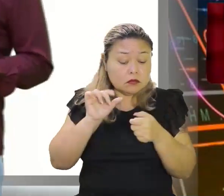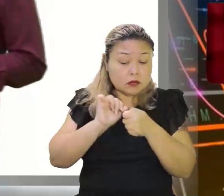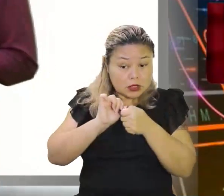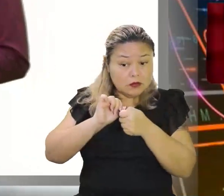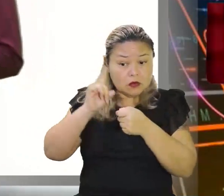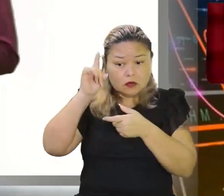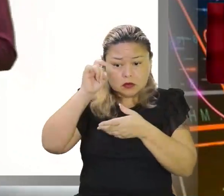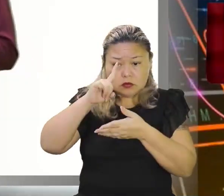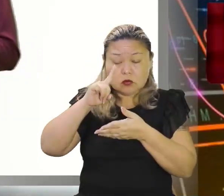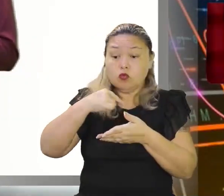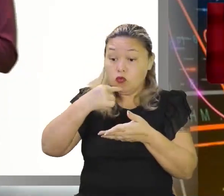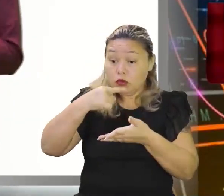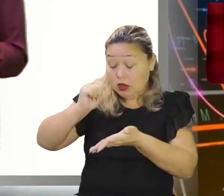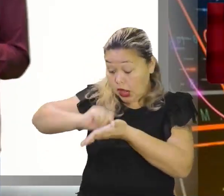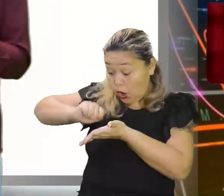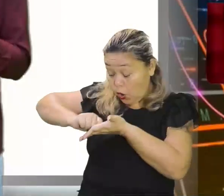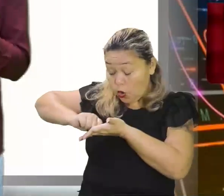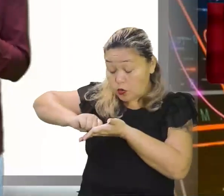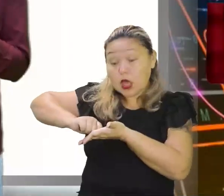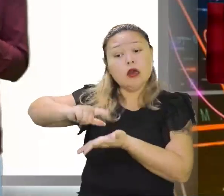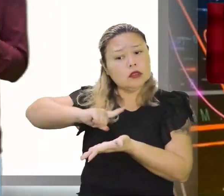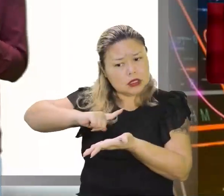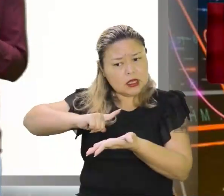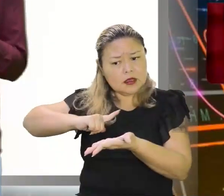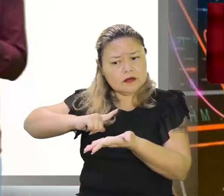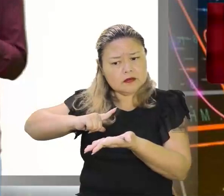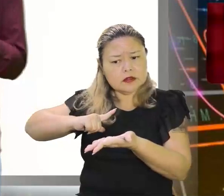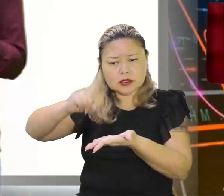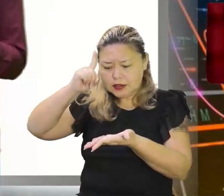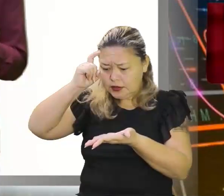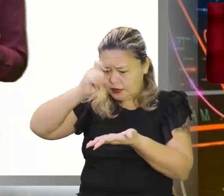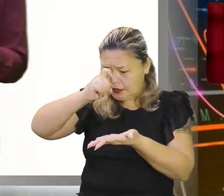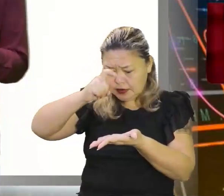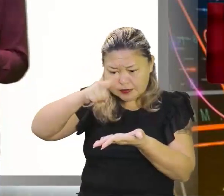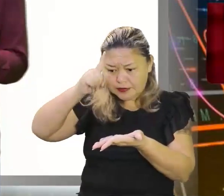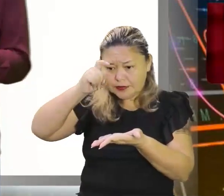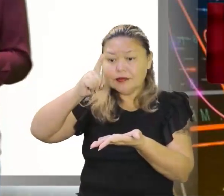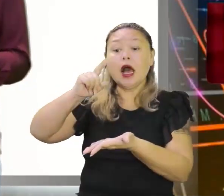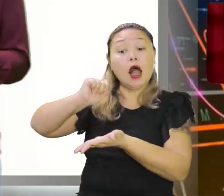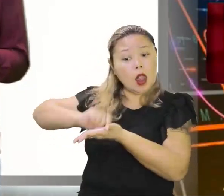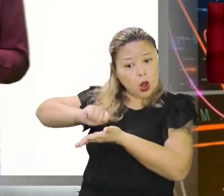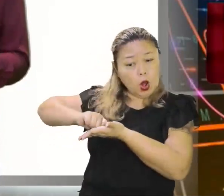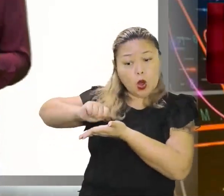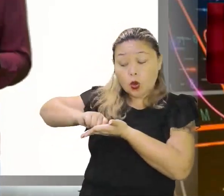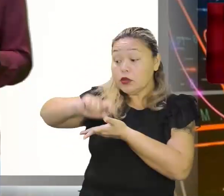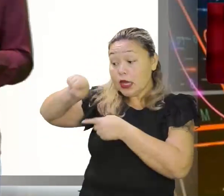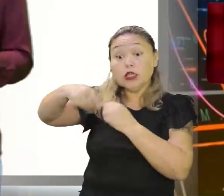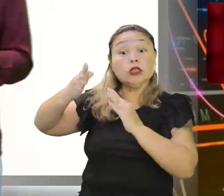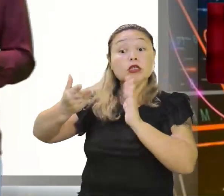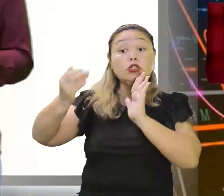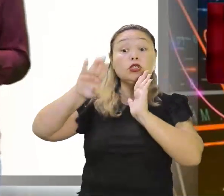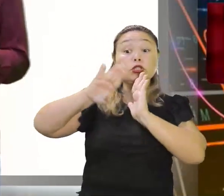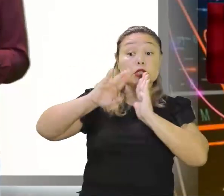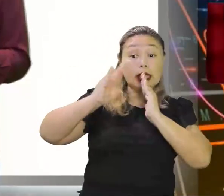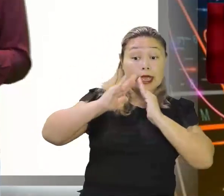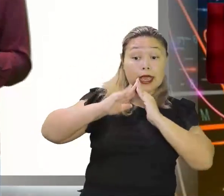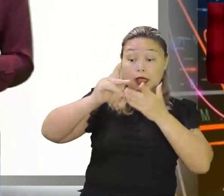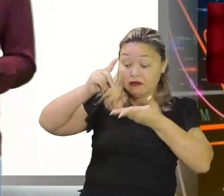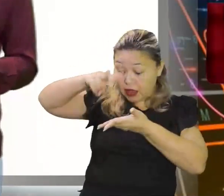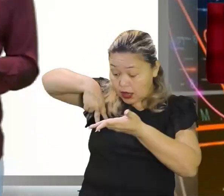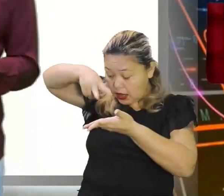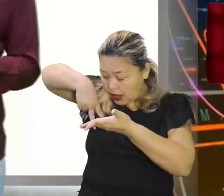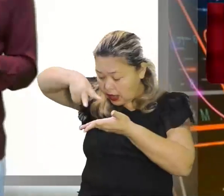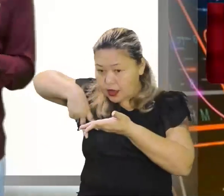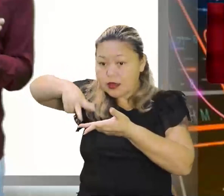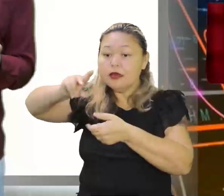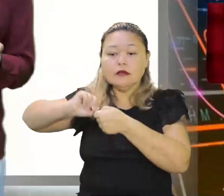Eu gosto muito disso. Teve dificuldade, anota no cantinho. Verdade. Chegar em casa, vai pesquisar, vai ler, vai marcar alguma coisa.